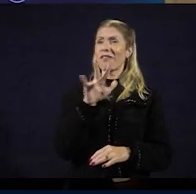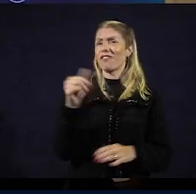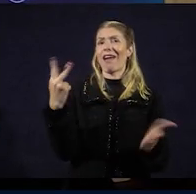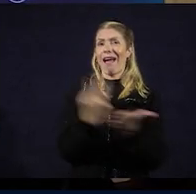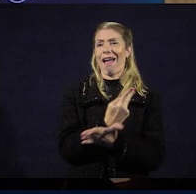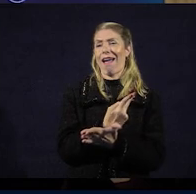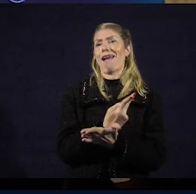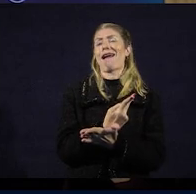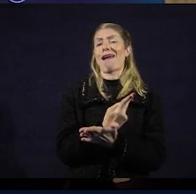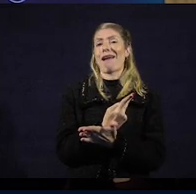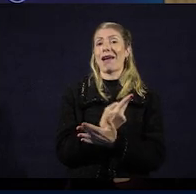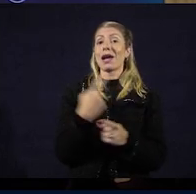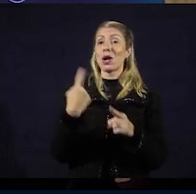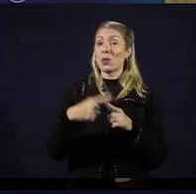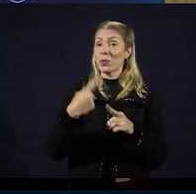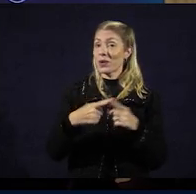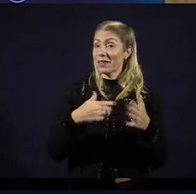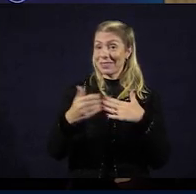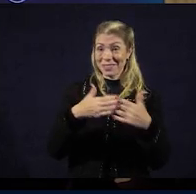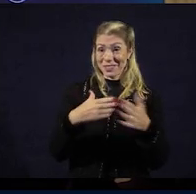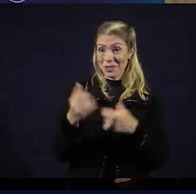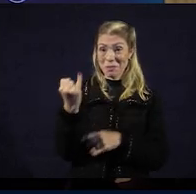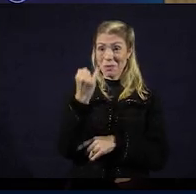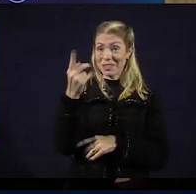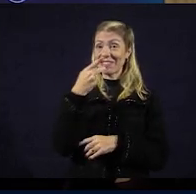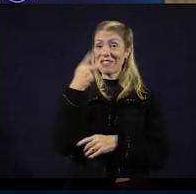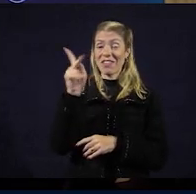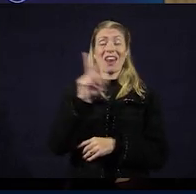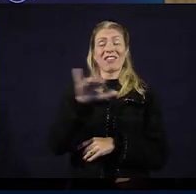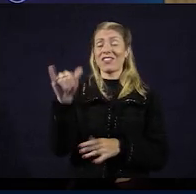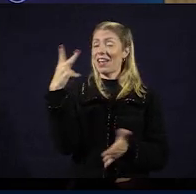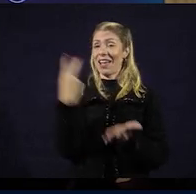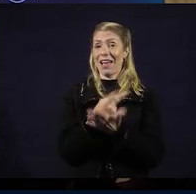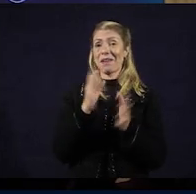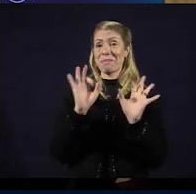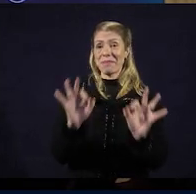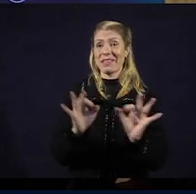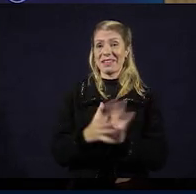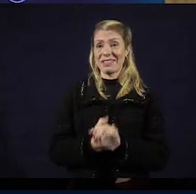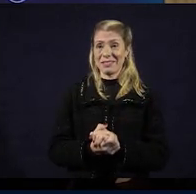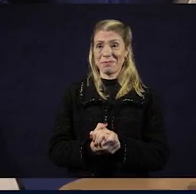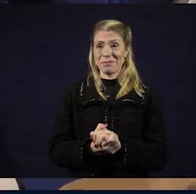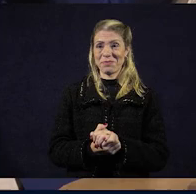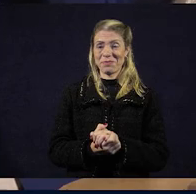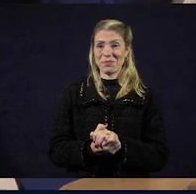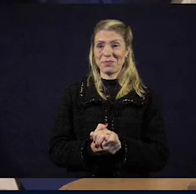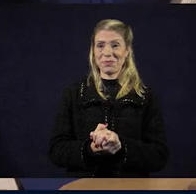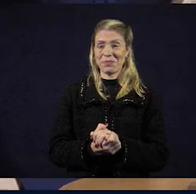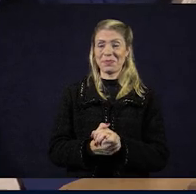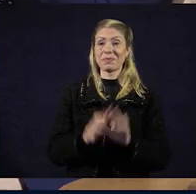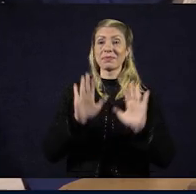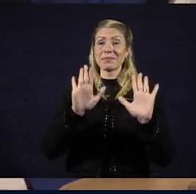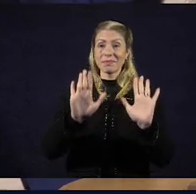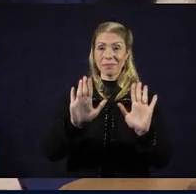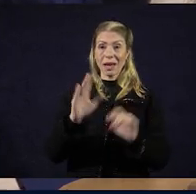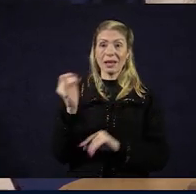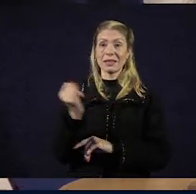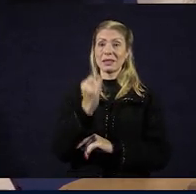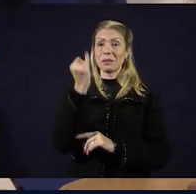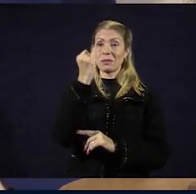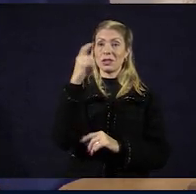errada né porque é que ele fale Você pode gravar que vai tá errado mas importante a gente procura